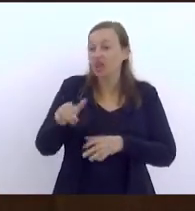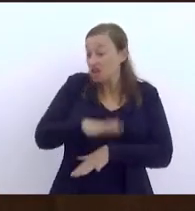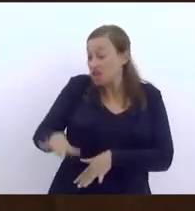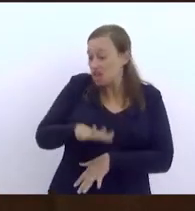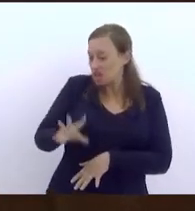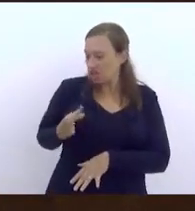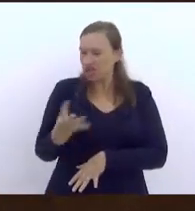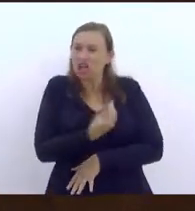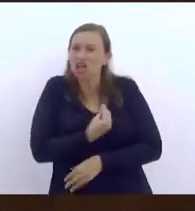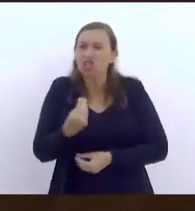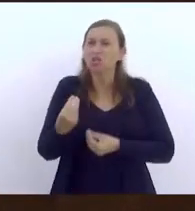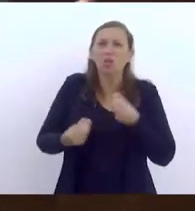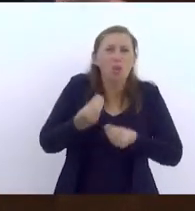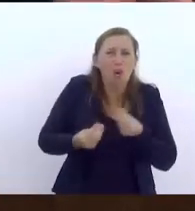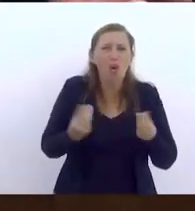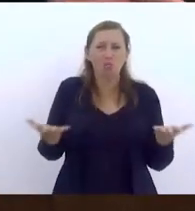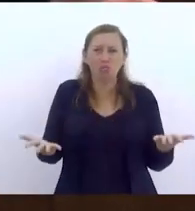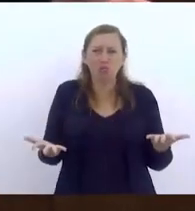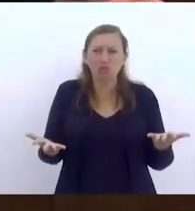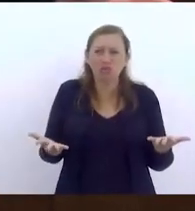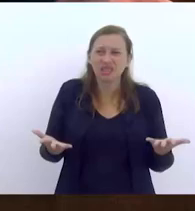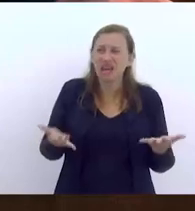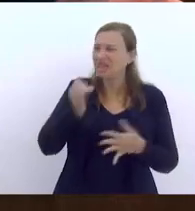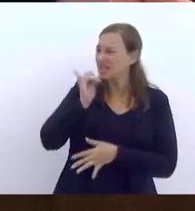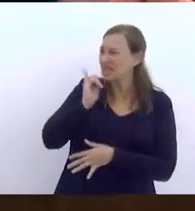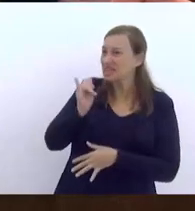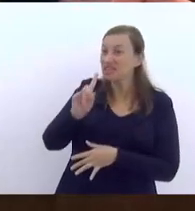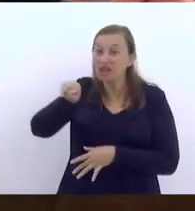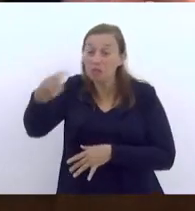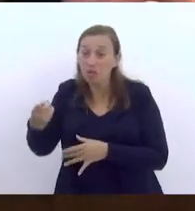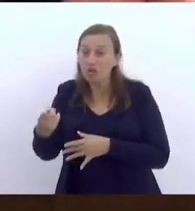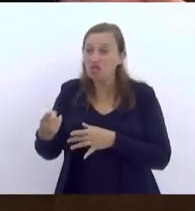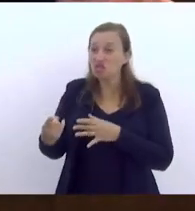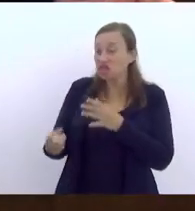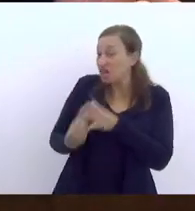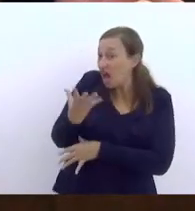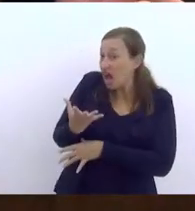Então, quer dizer, essa tal de narrativa, depois que inventaram,